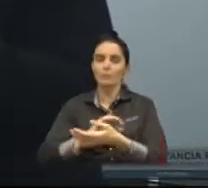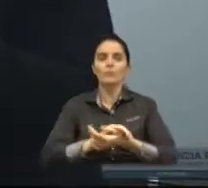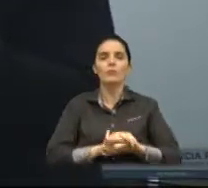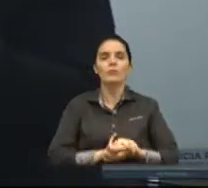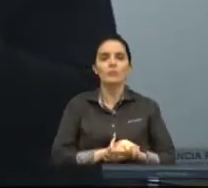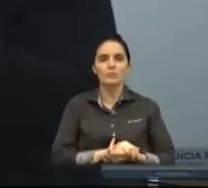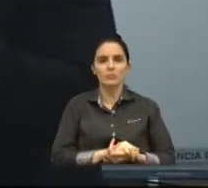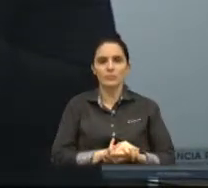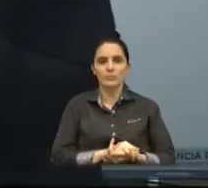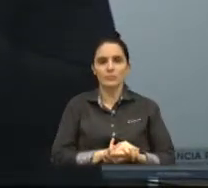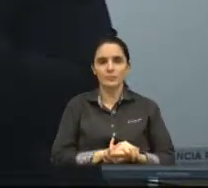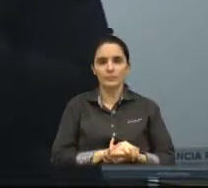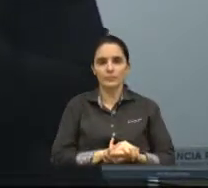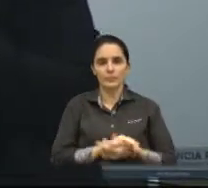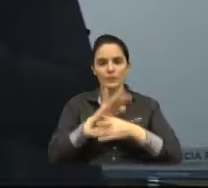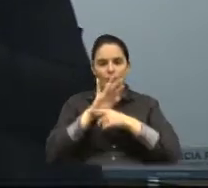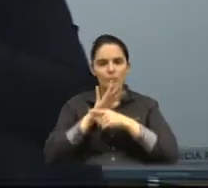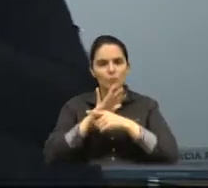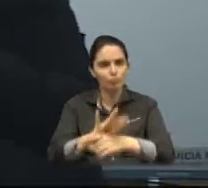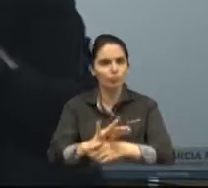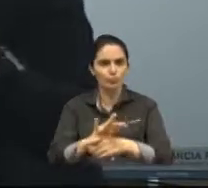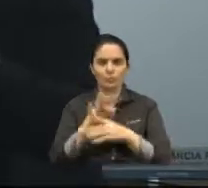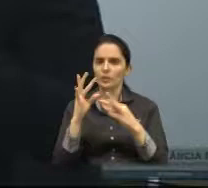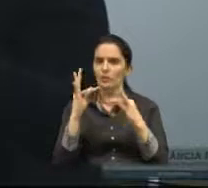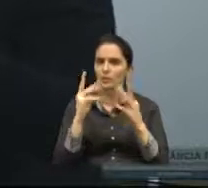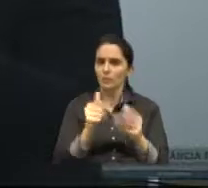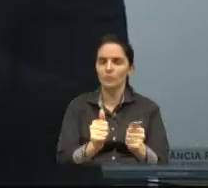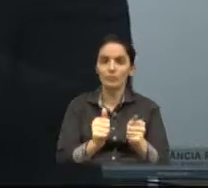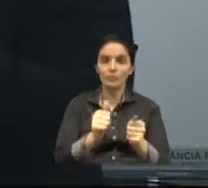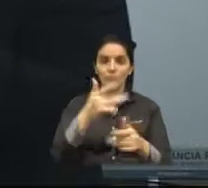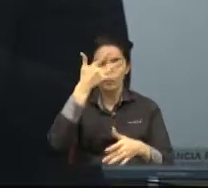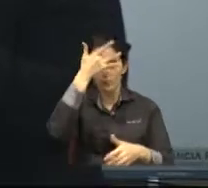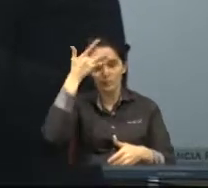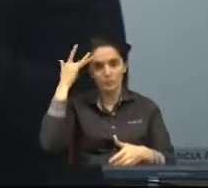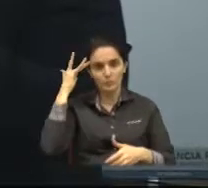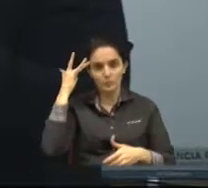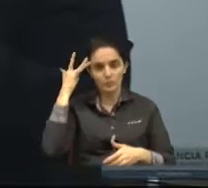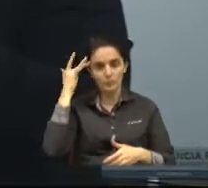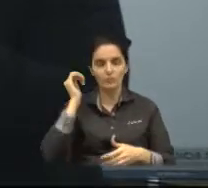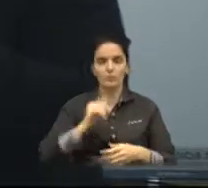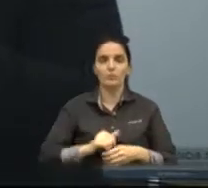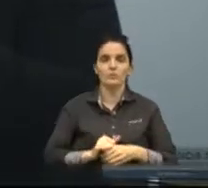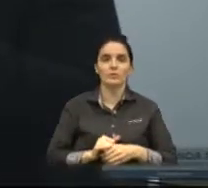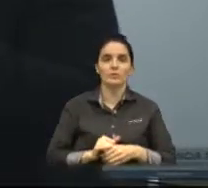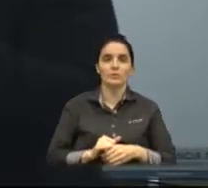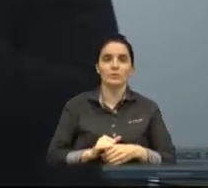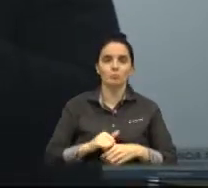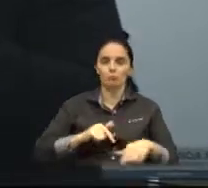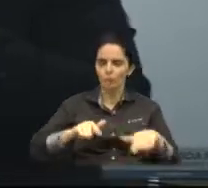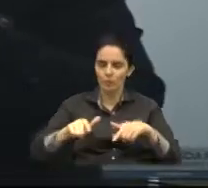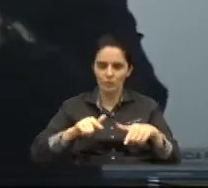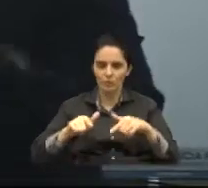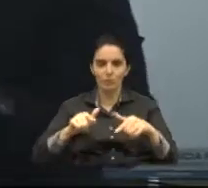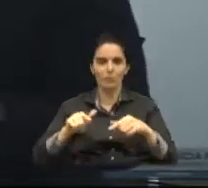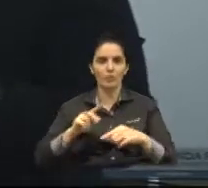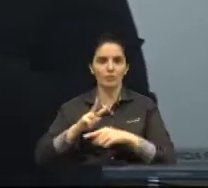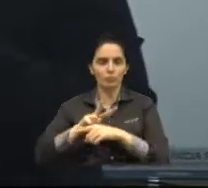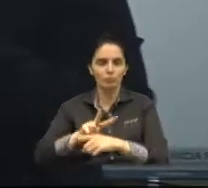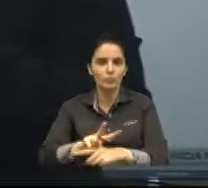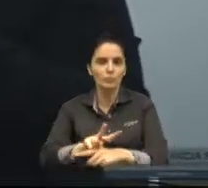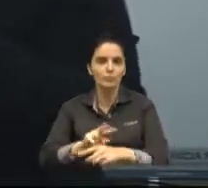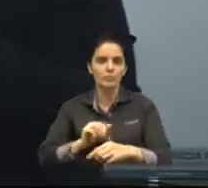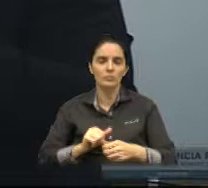dá todas as condições para que todas as pessoas envolvidas no acampamento